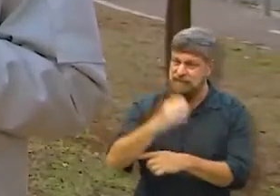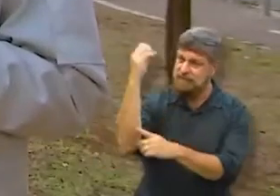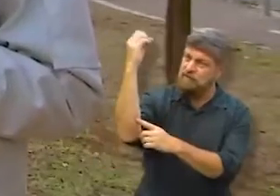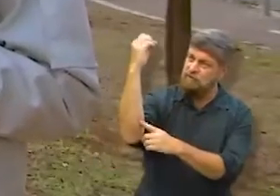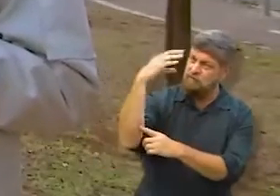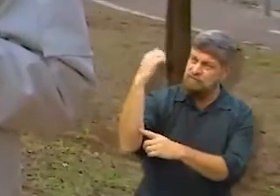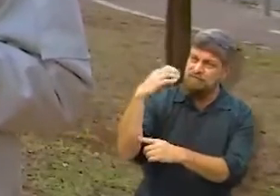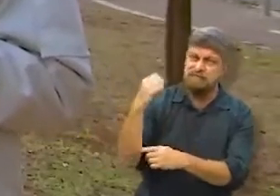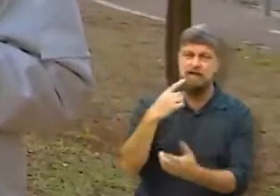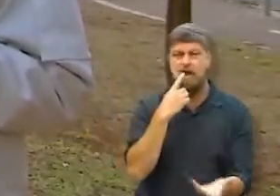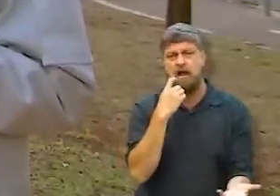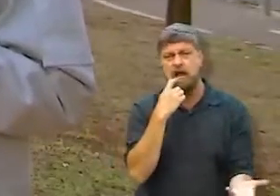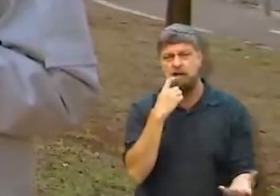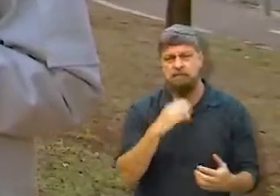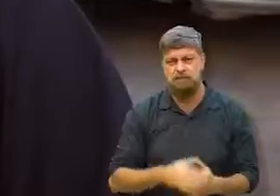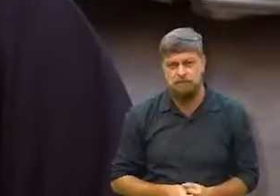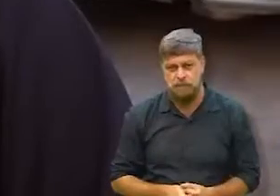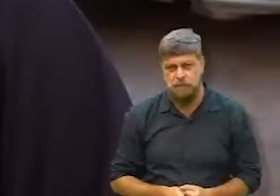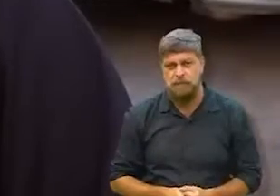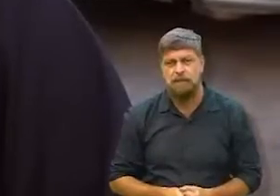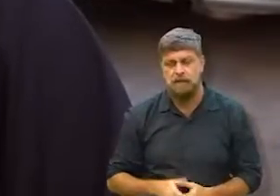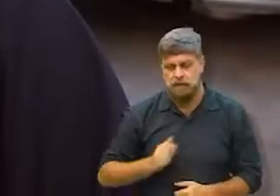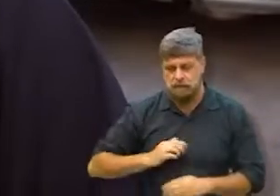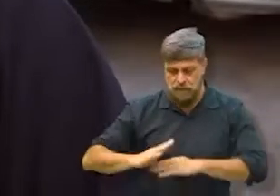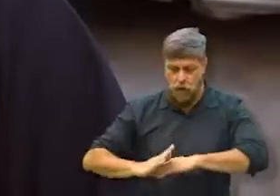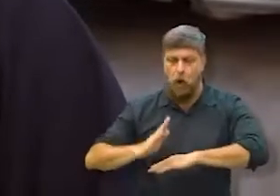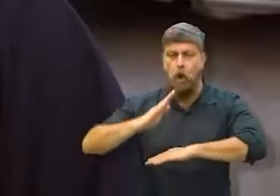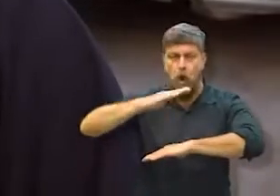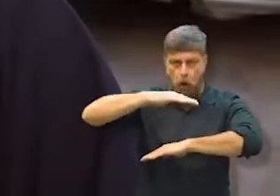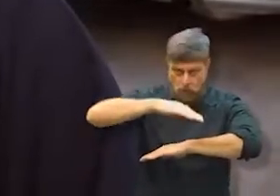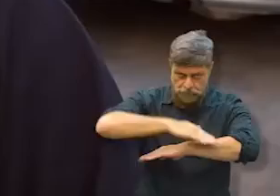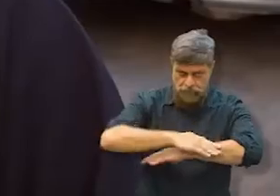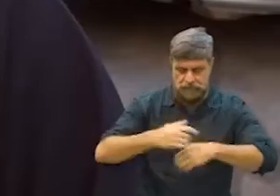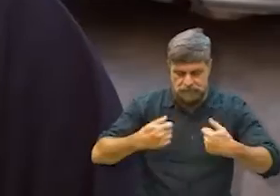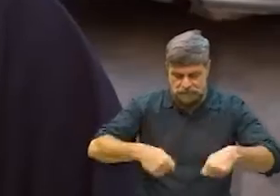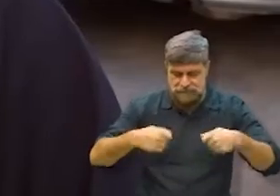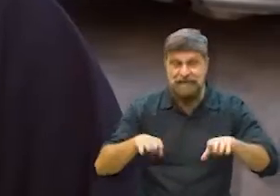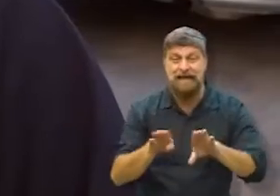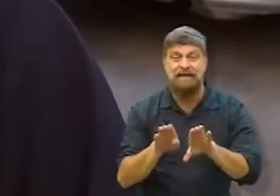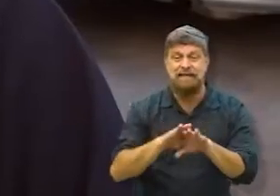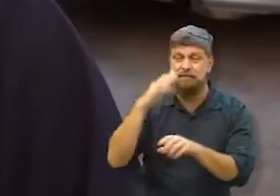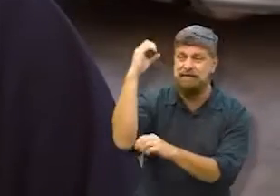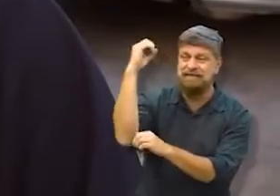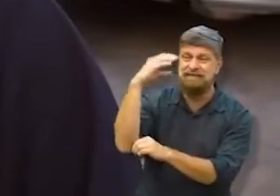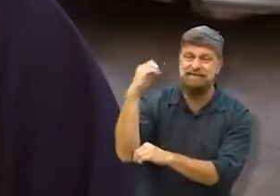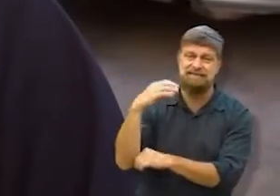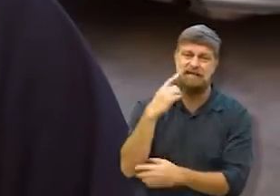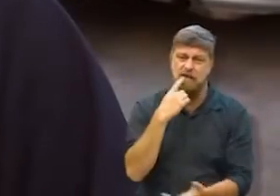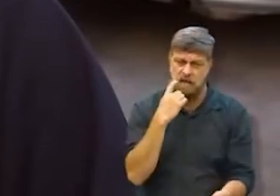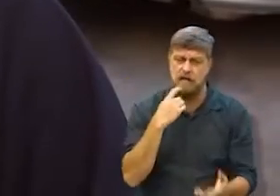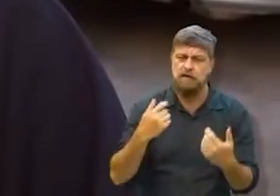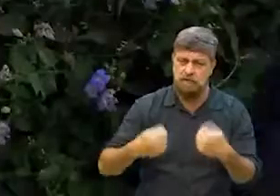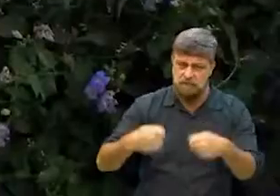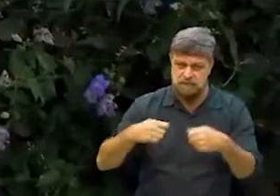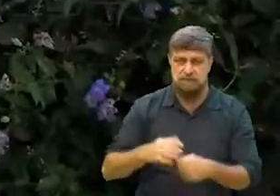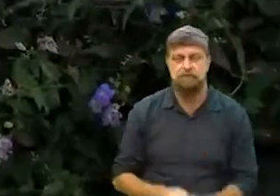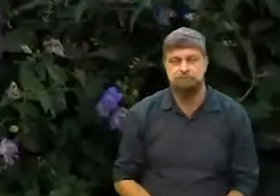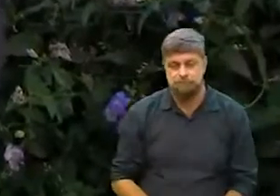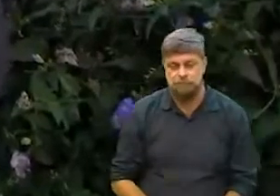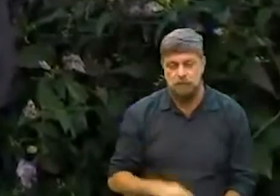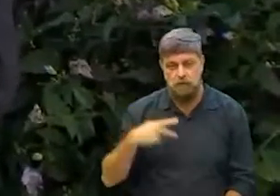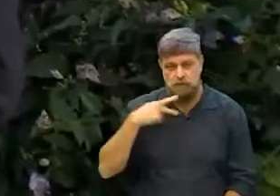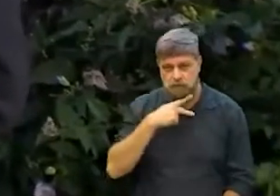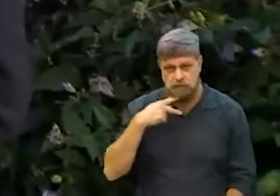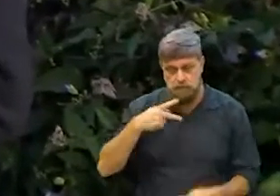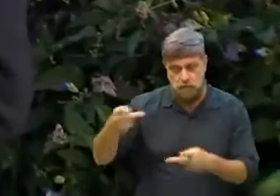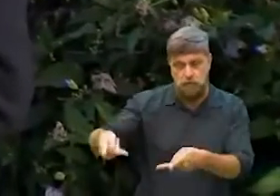sinalização semafórica aqui na avenida. A mais lombada e os sinais, O sinaleiro que tem que pôr.